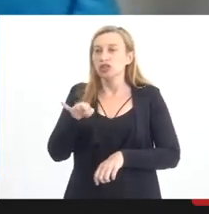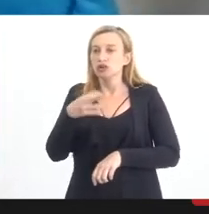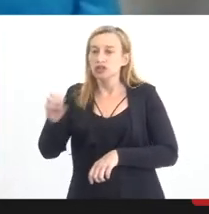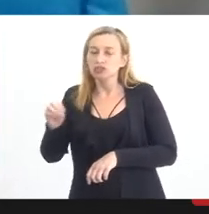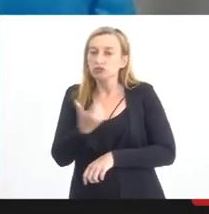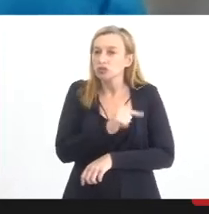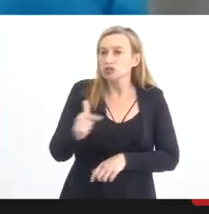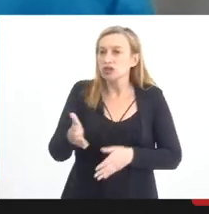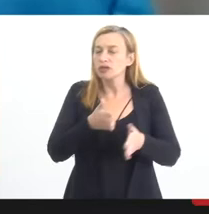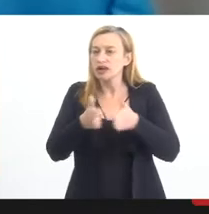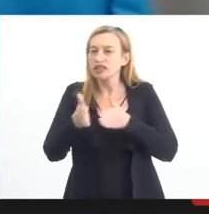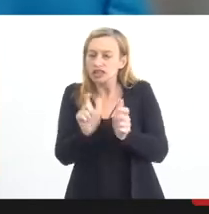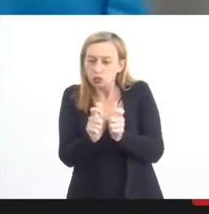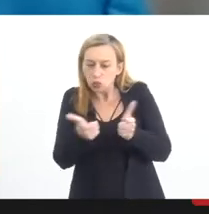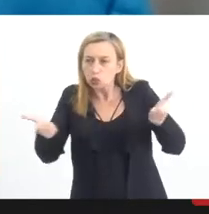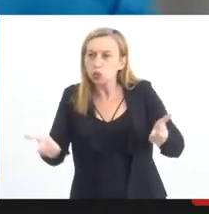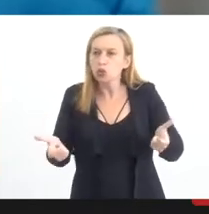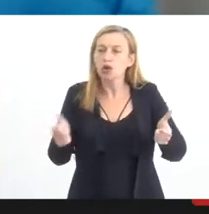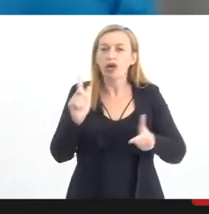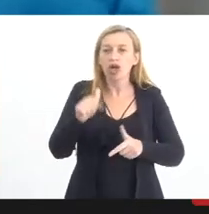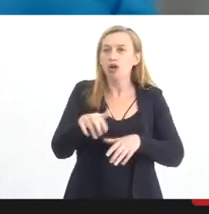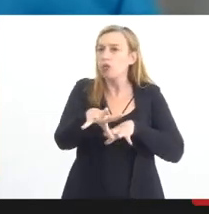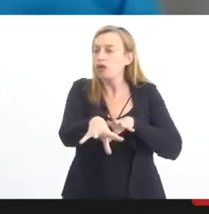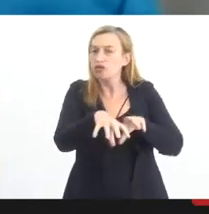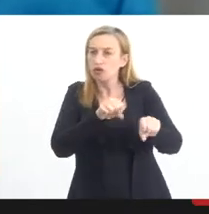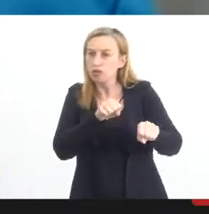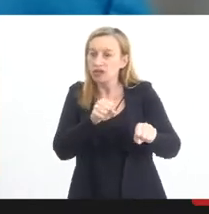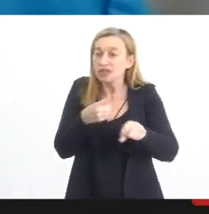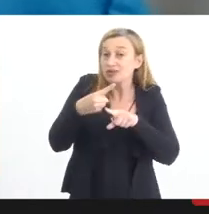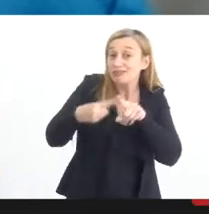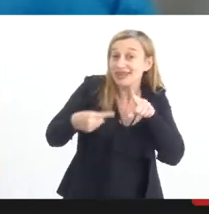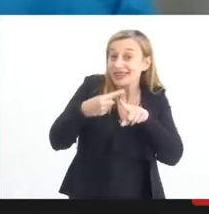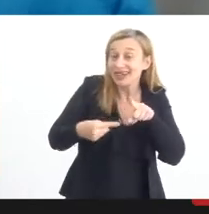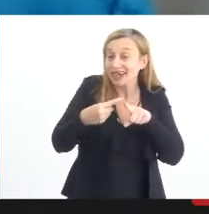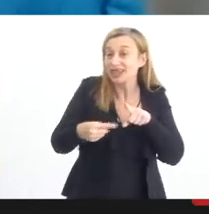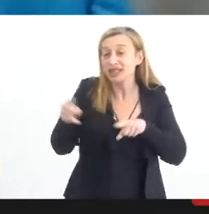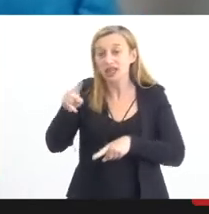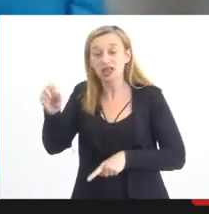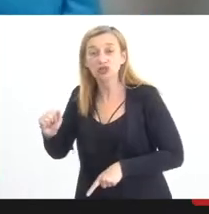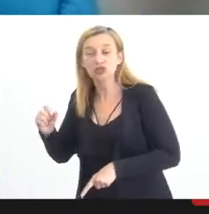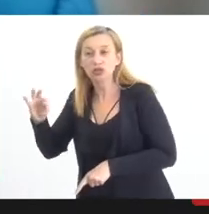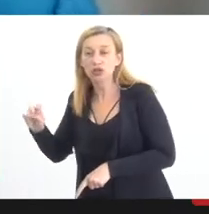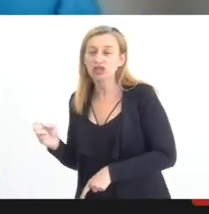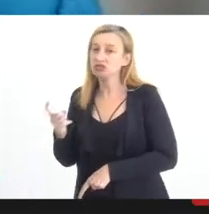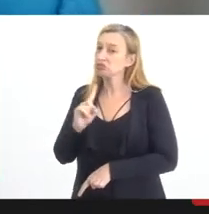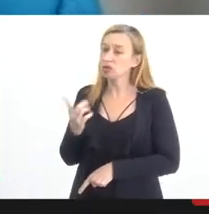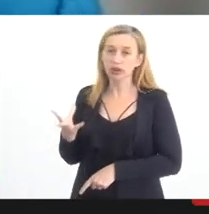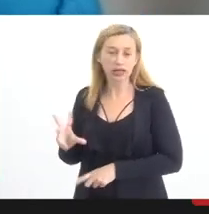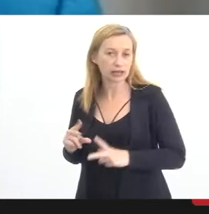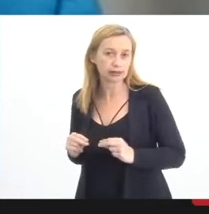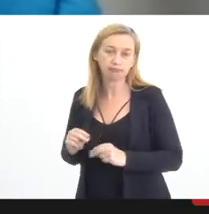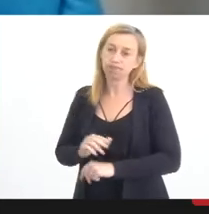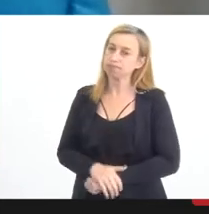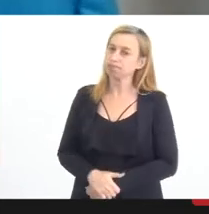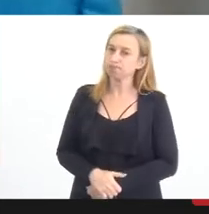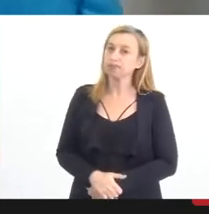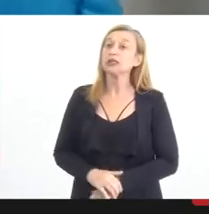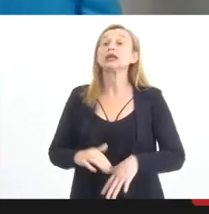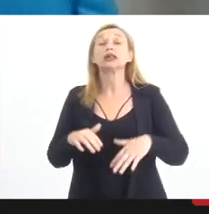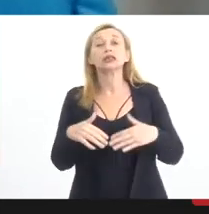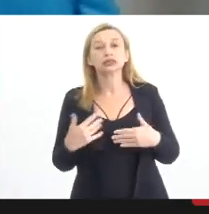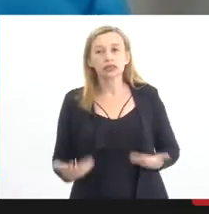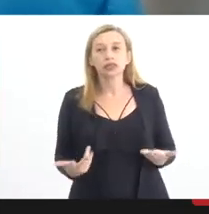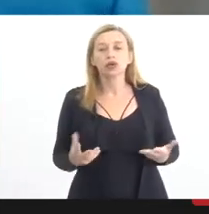a toda essa dimensão é uma formação pela metade, e a Zona Oeste não merece isso. Portanto,